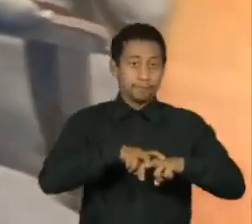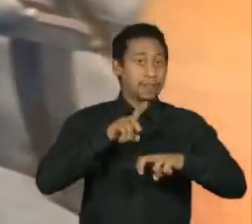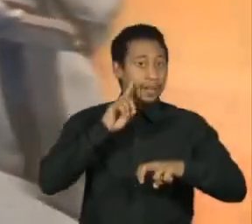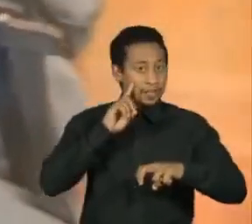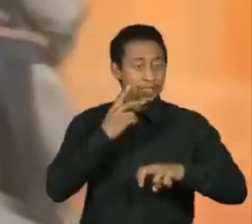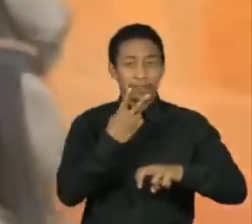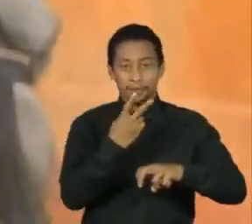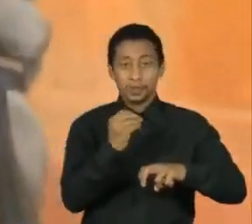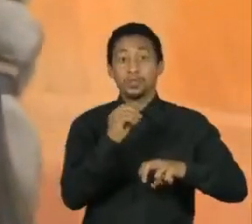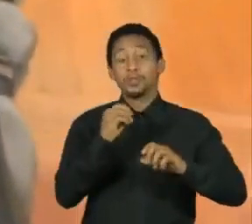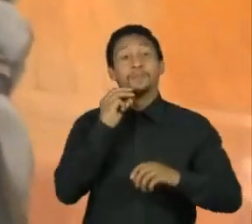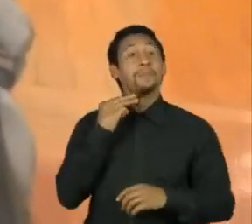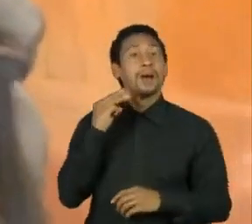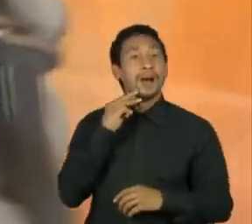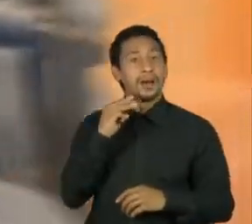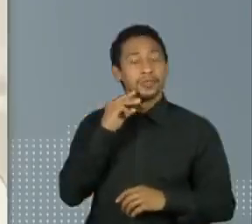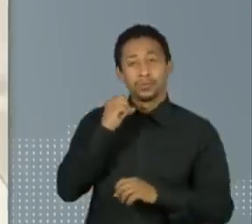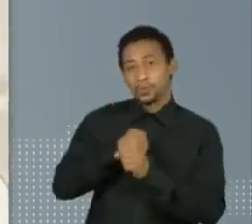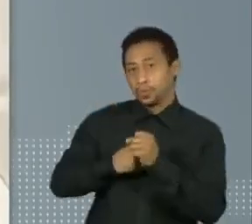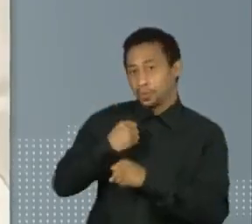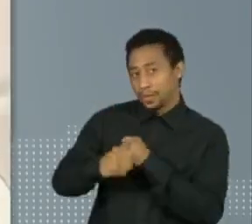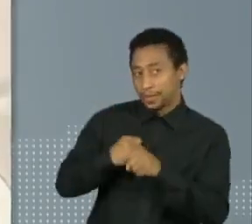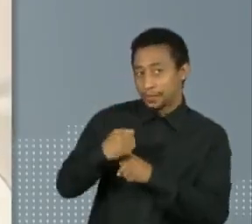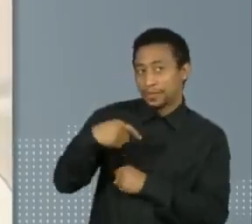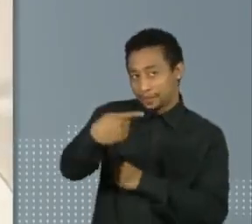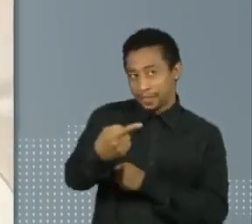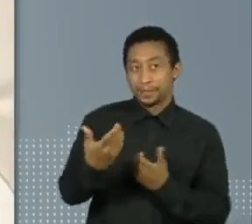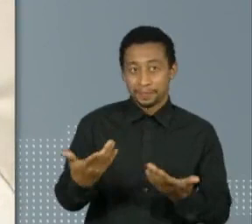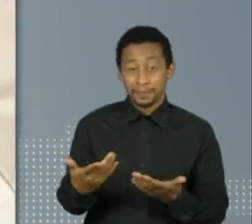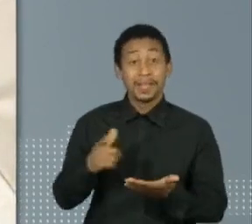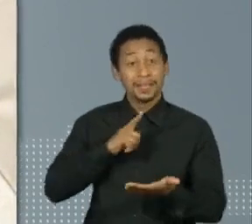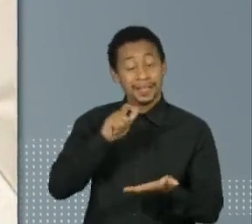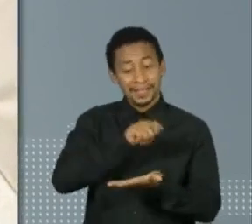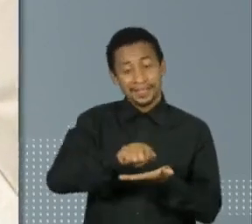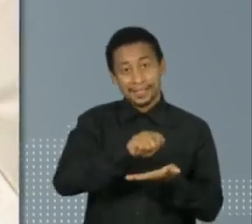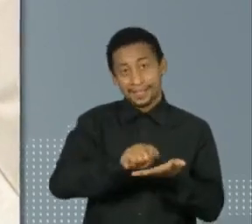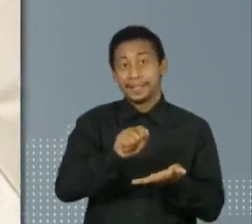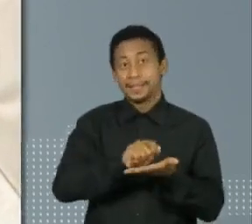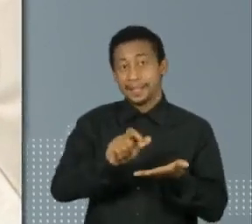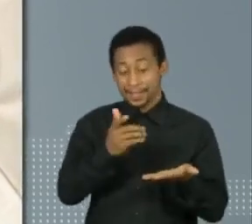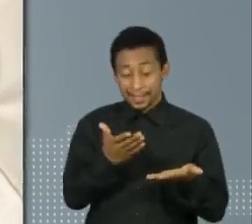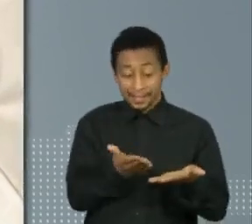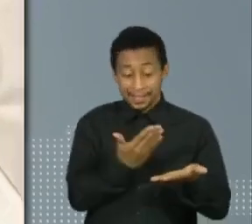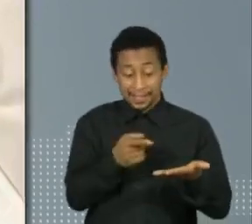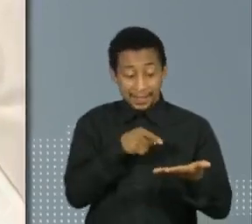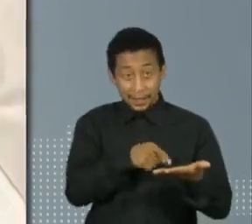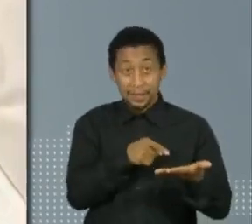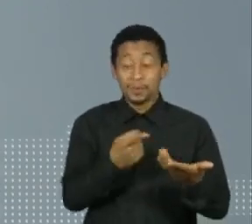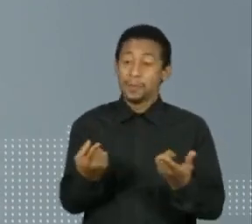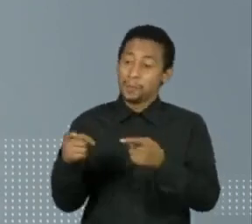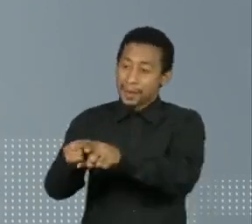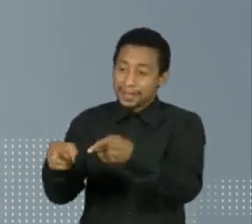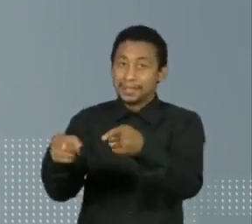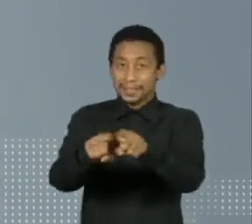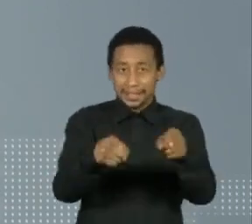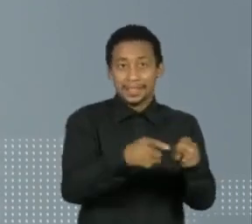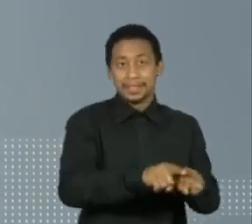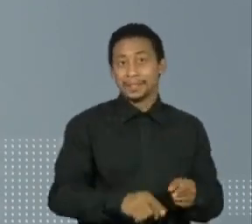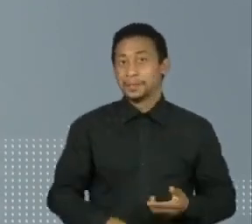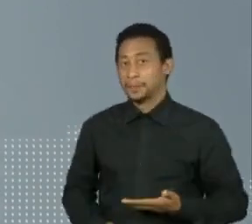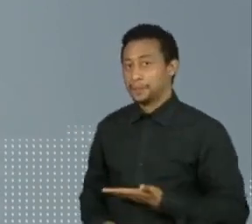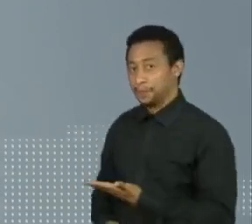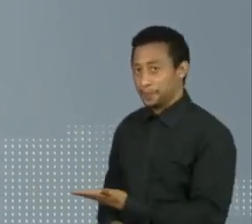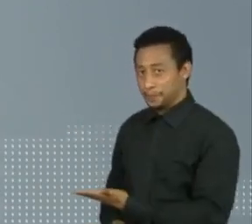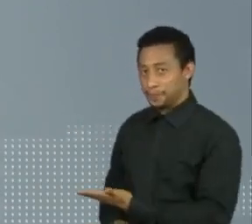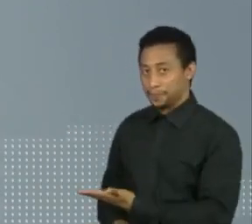academia retorna do recesso de fim de ano. Gil tem livros publicados em parceria com outros autores, como Gilberto